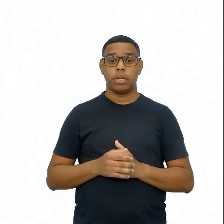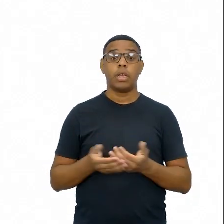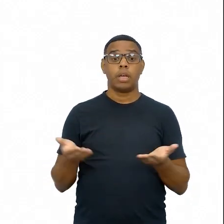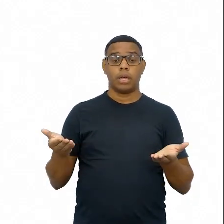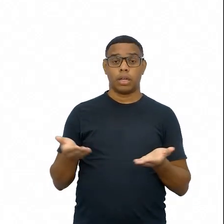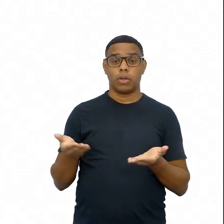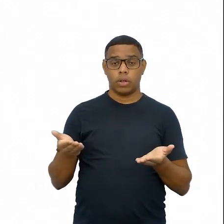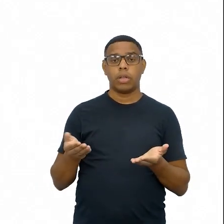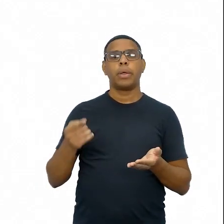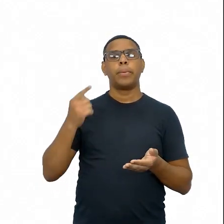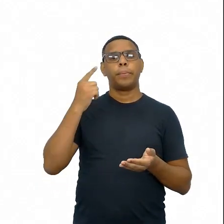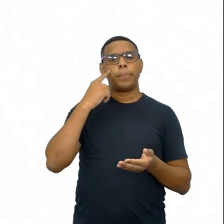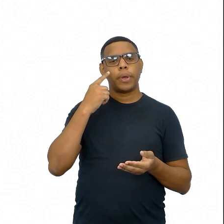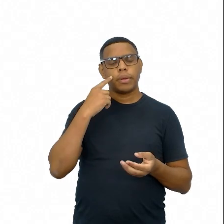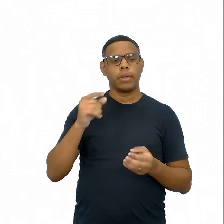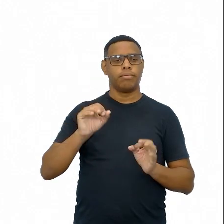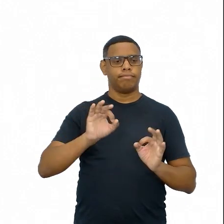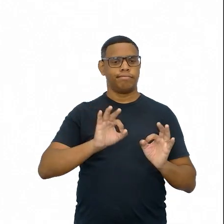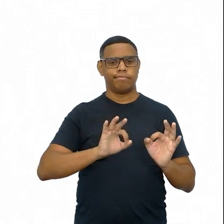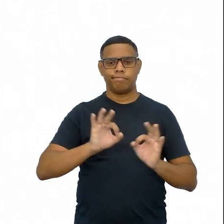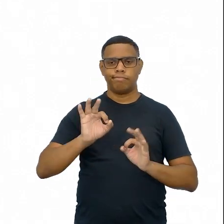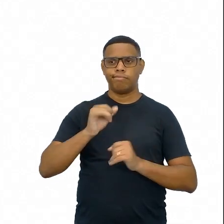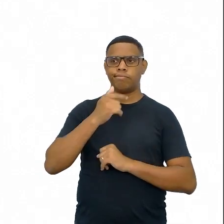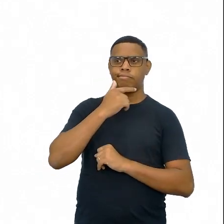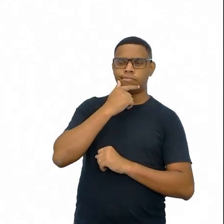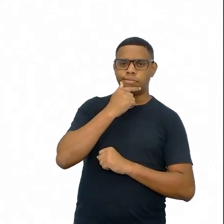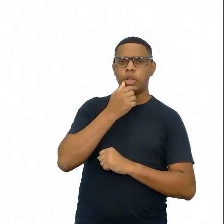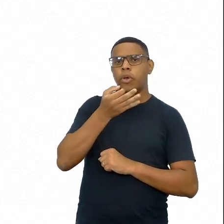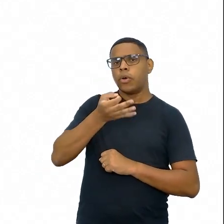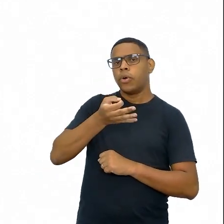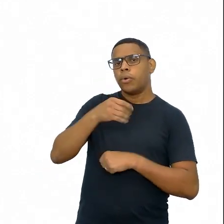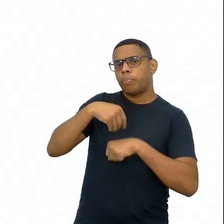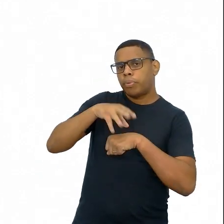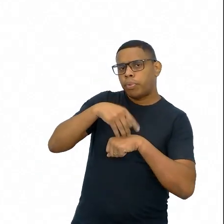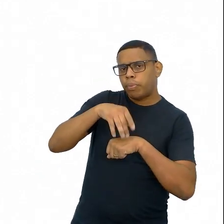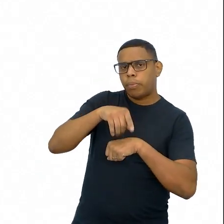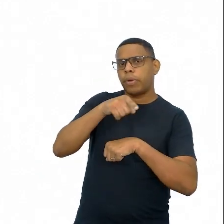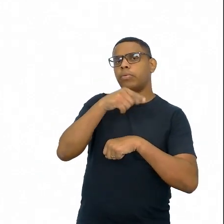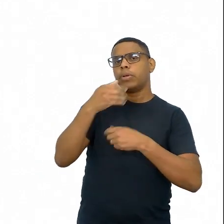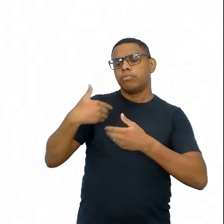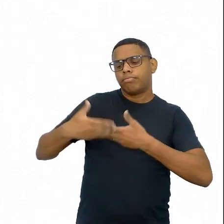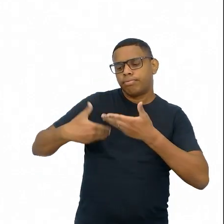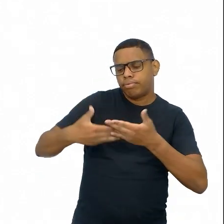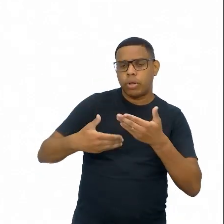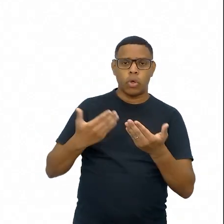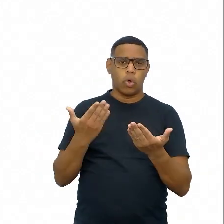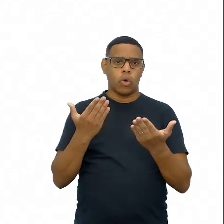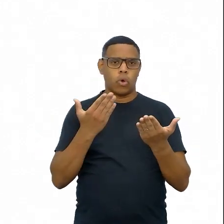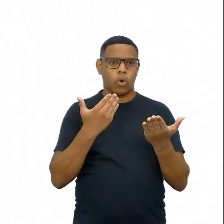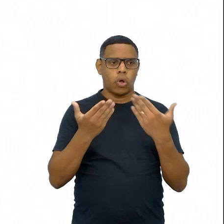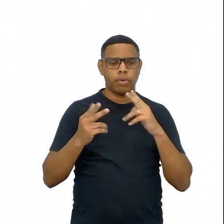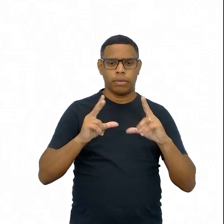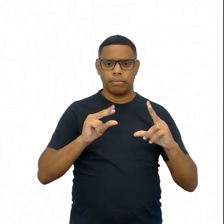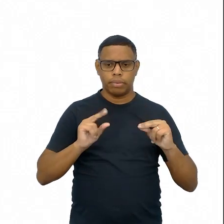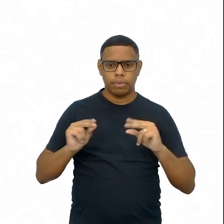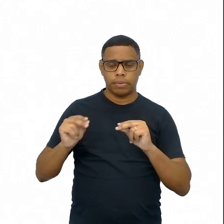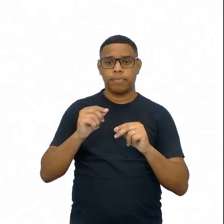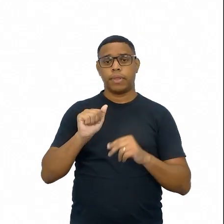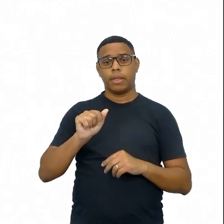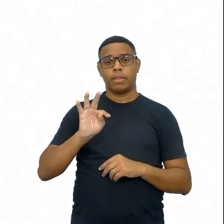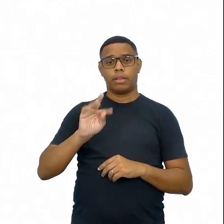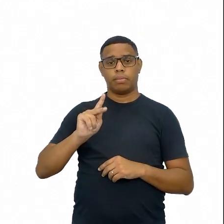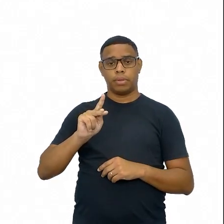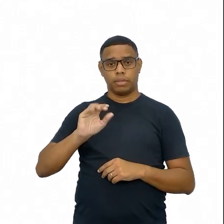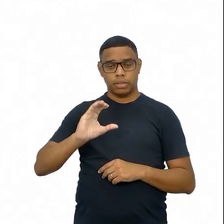nós vamos pensar juntos aqui algumas sugestões para o desdobramento dessa discussão na TPC,